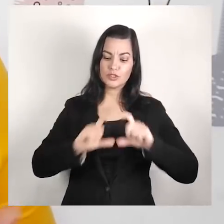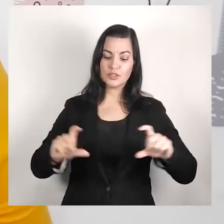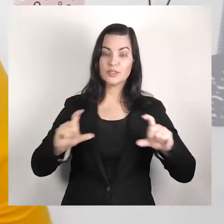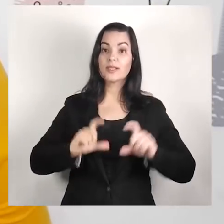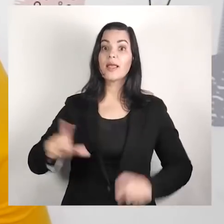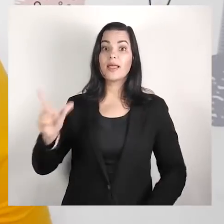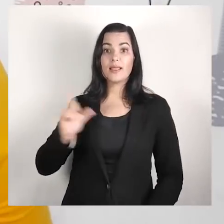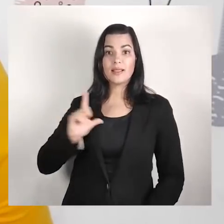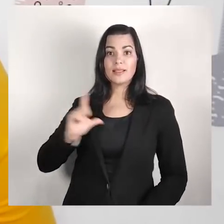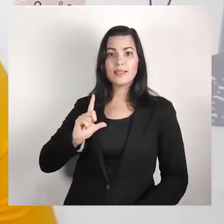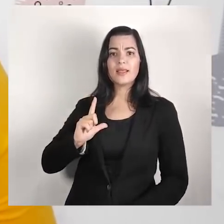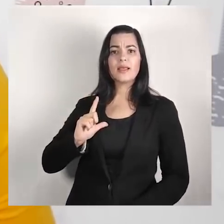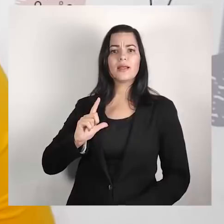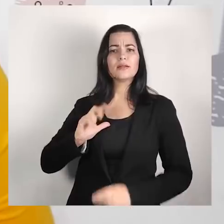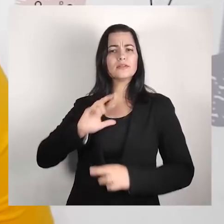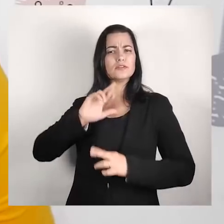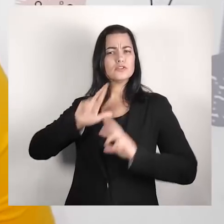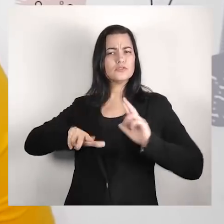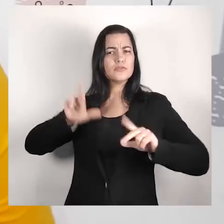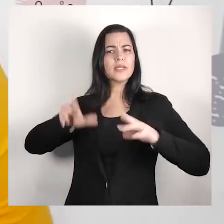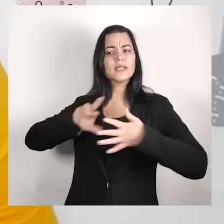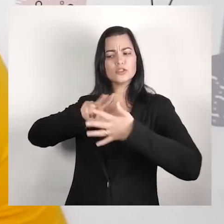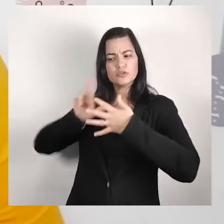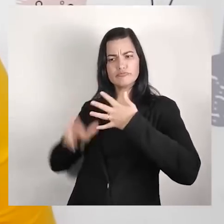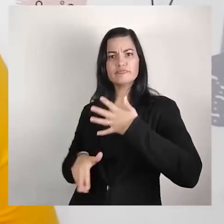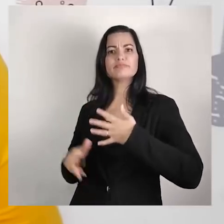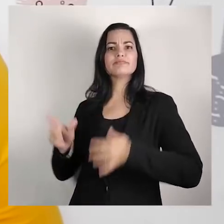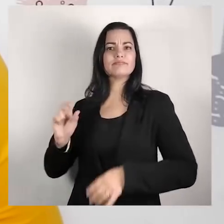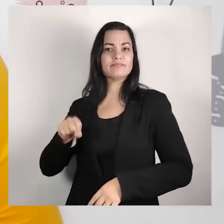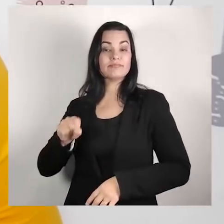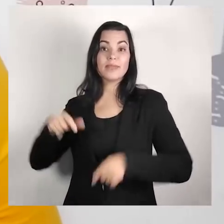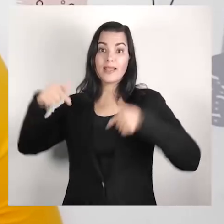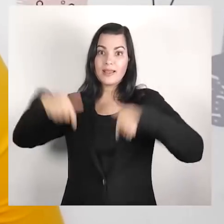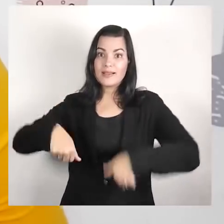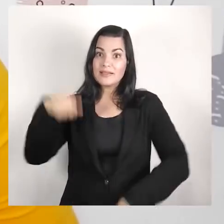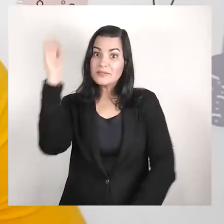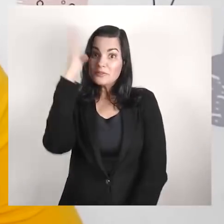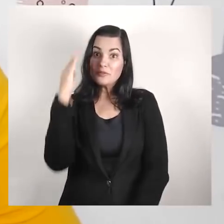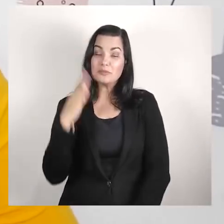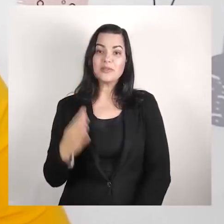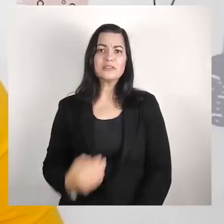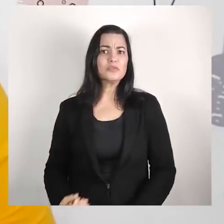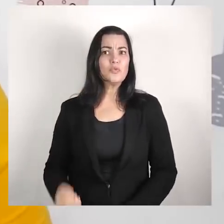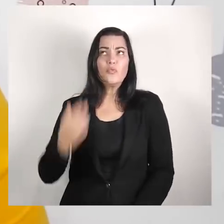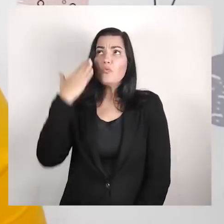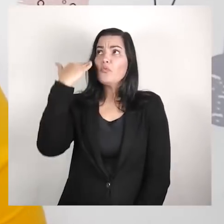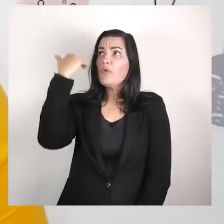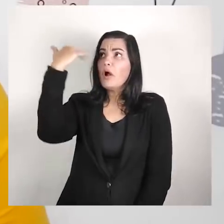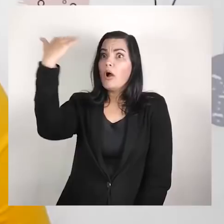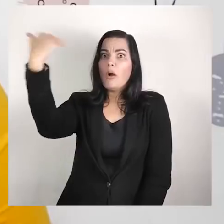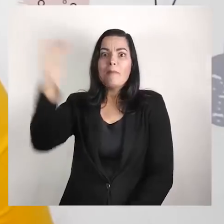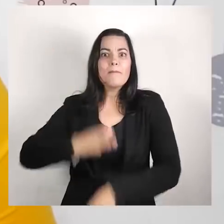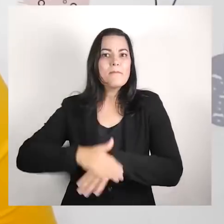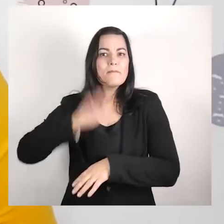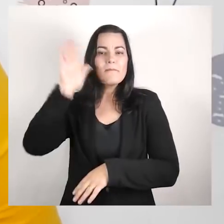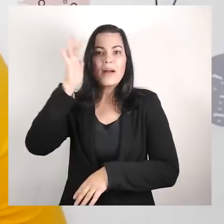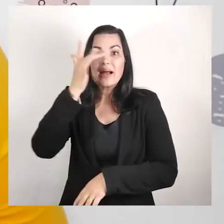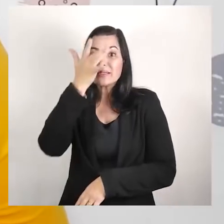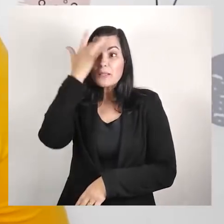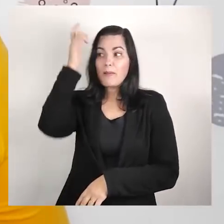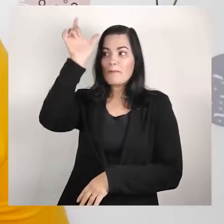são alguns tipos diferentes que nós temos. Aqui no Brasil, um dos mais